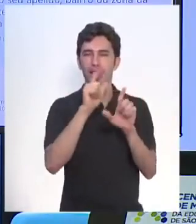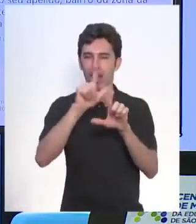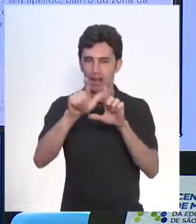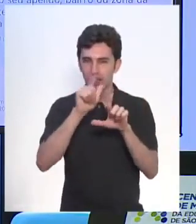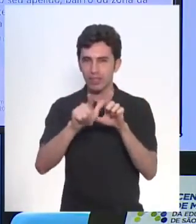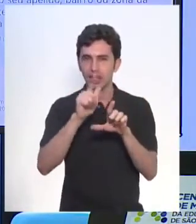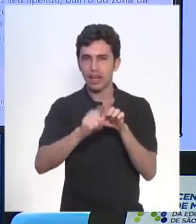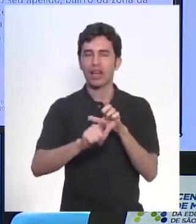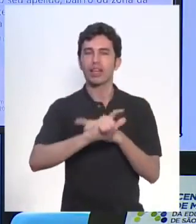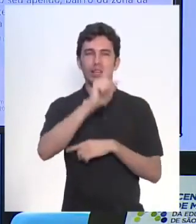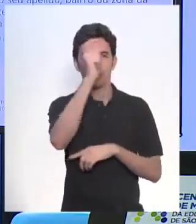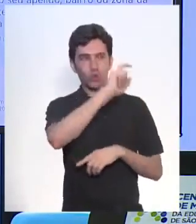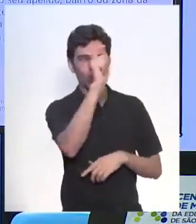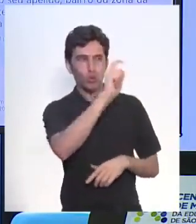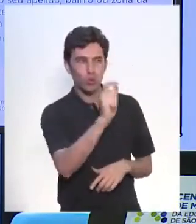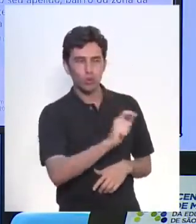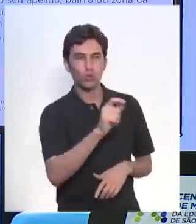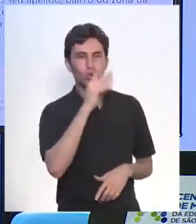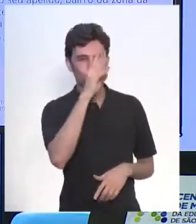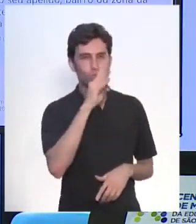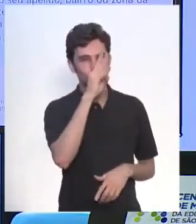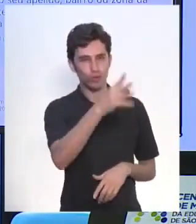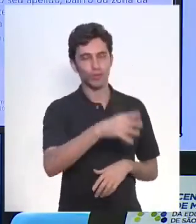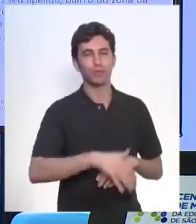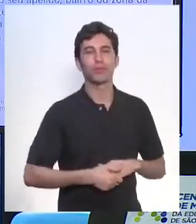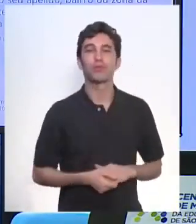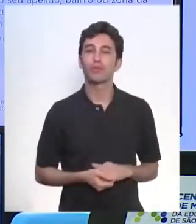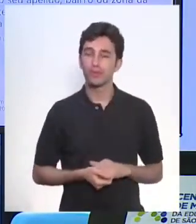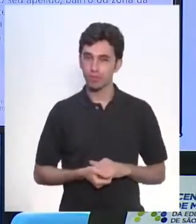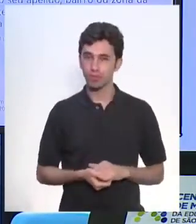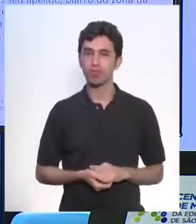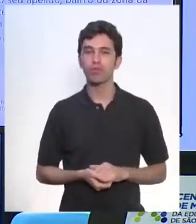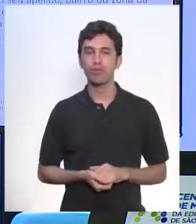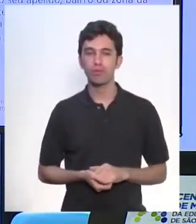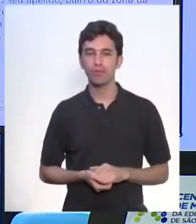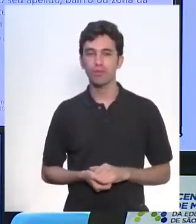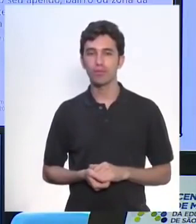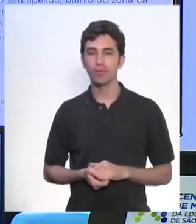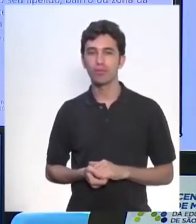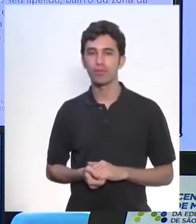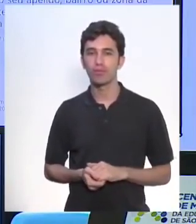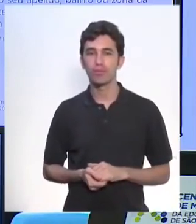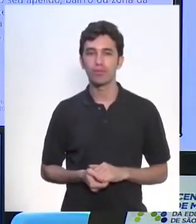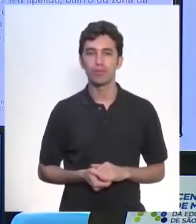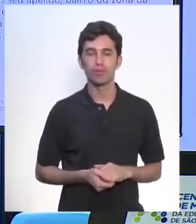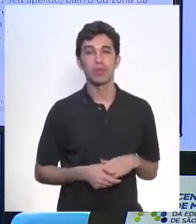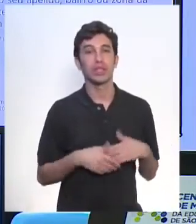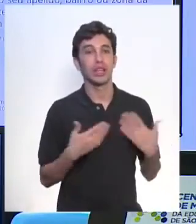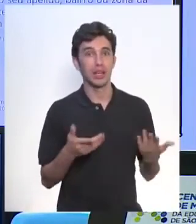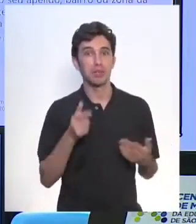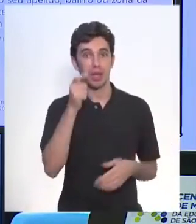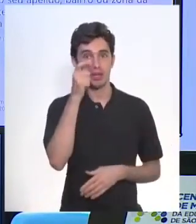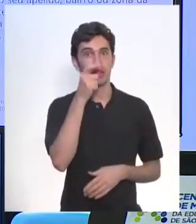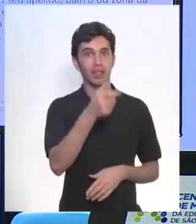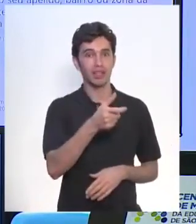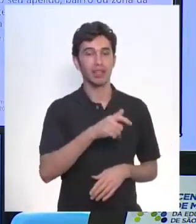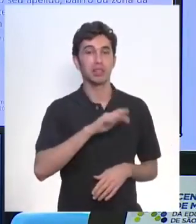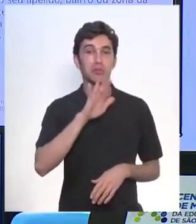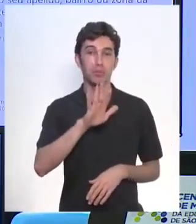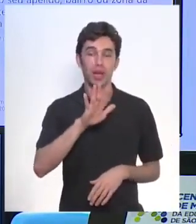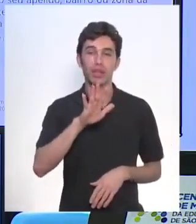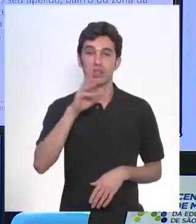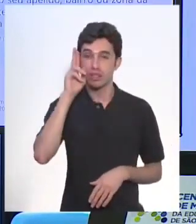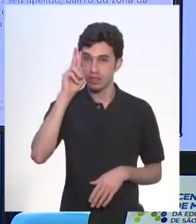específica na sua escrita ali, né? Na confecção daquele caractere, tá? É uma coisa bem interessante,